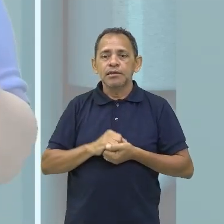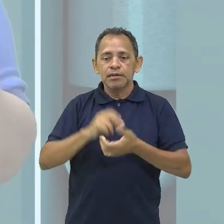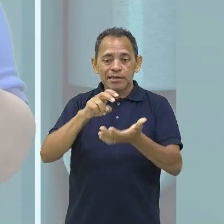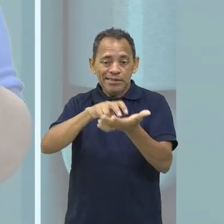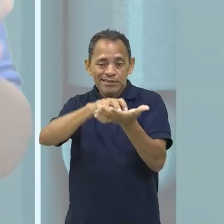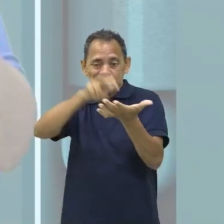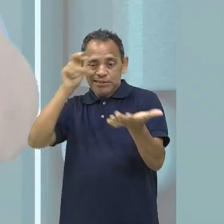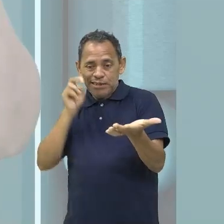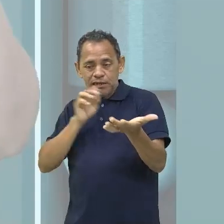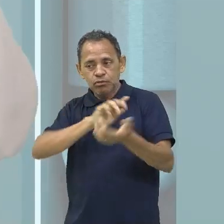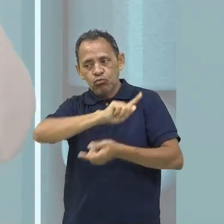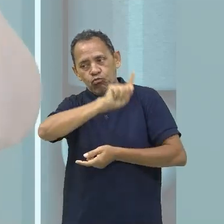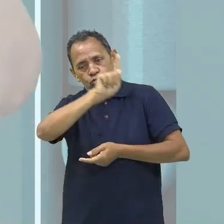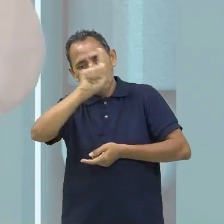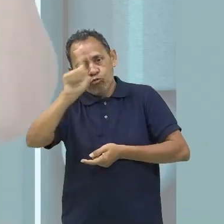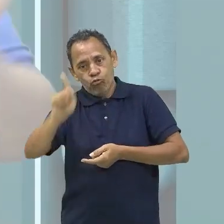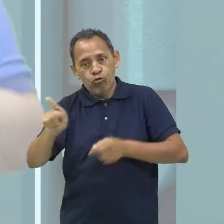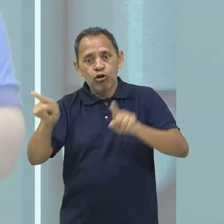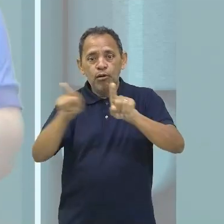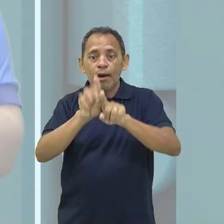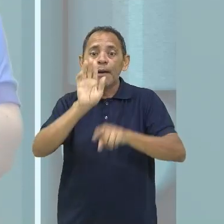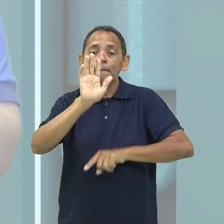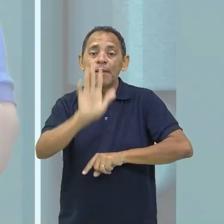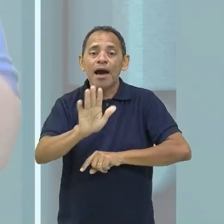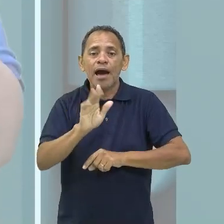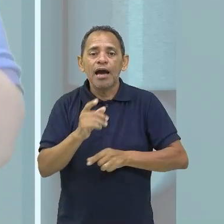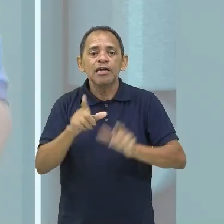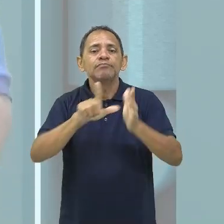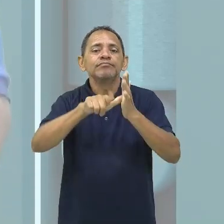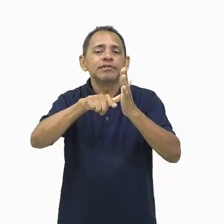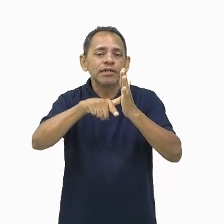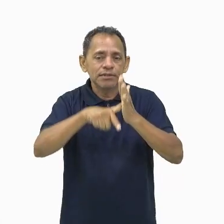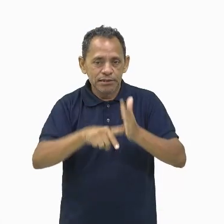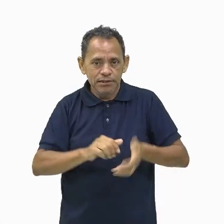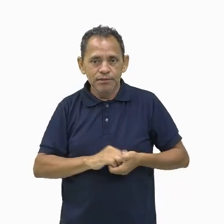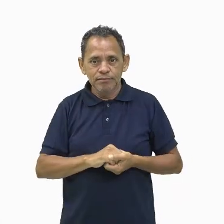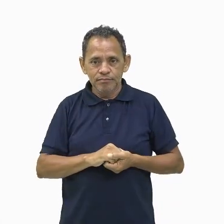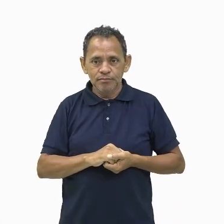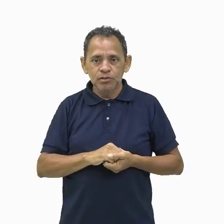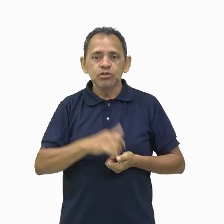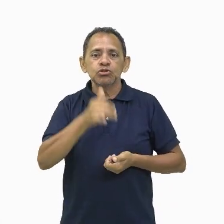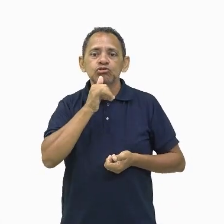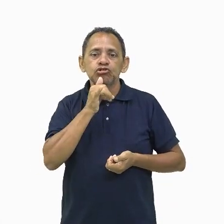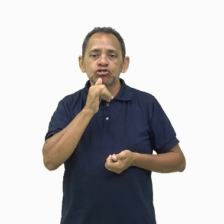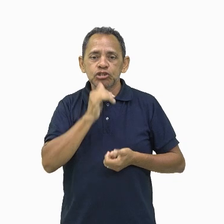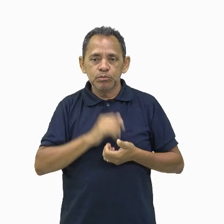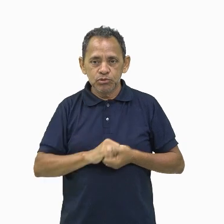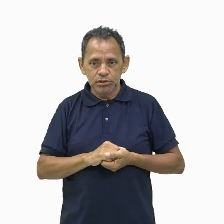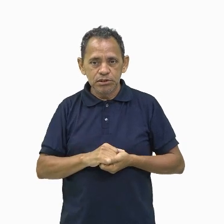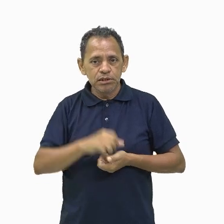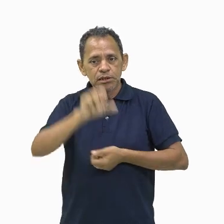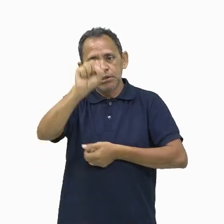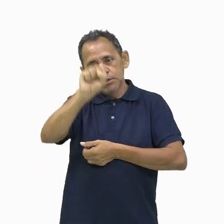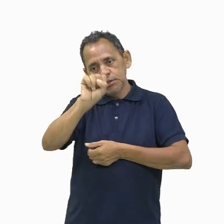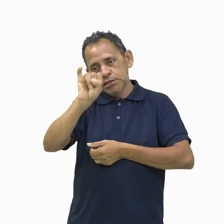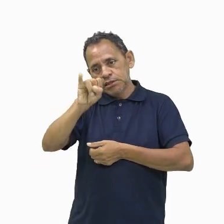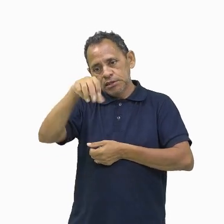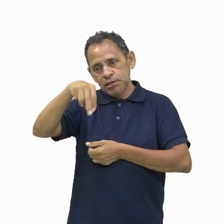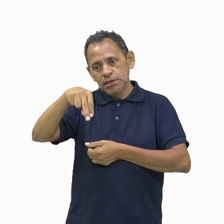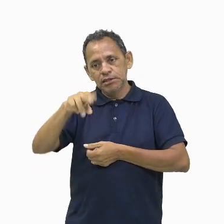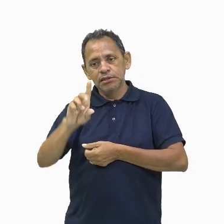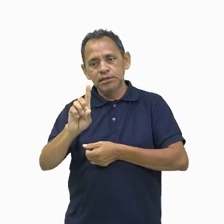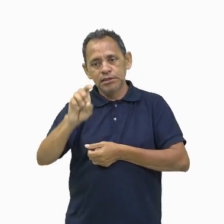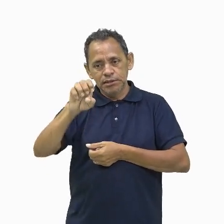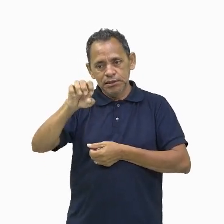também uma conjunção, tá? Então, são exemplos de síndeto, correto? Então, essas 2 figuras